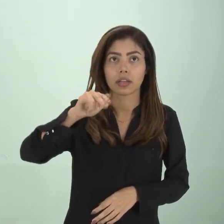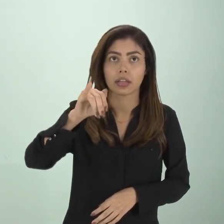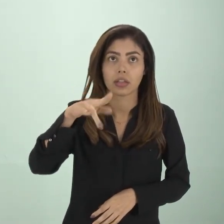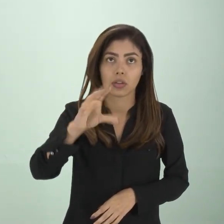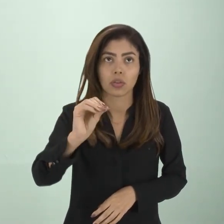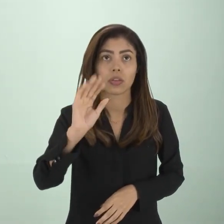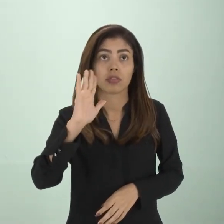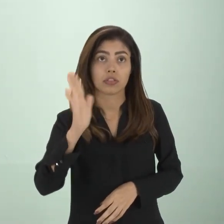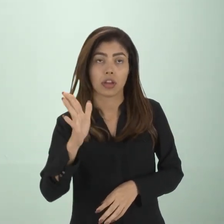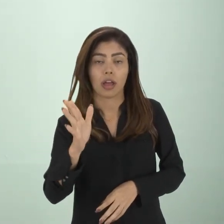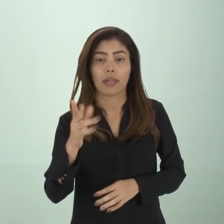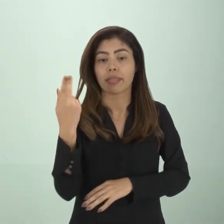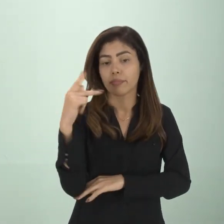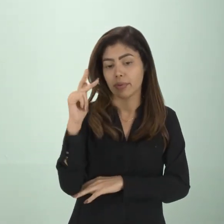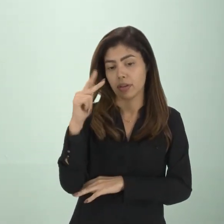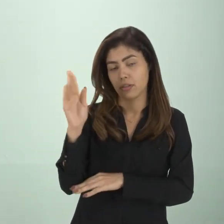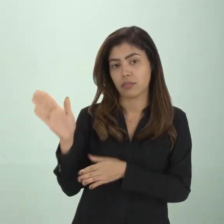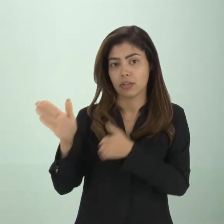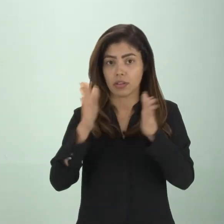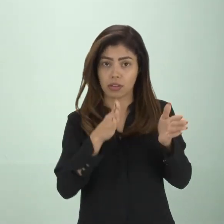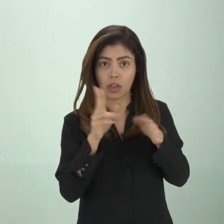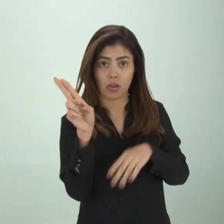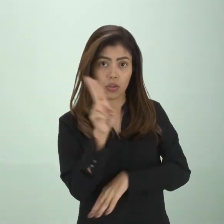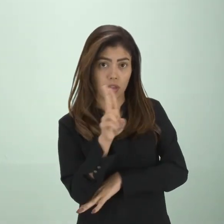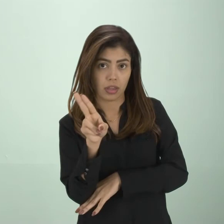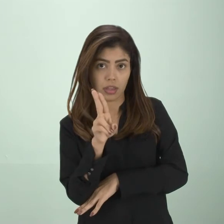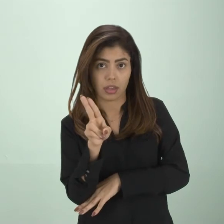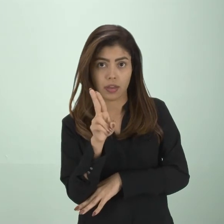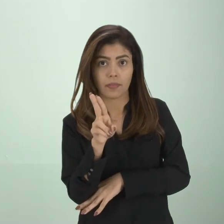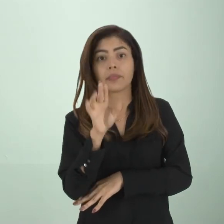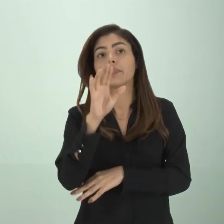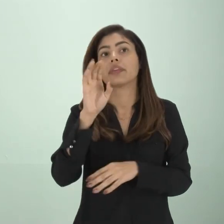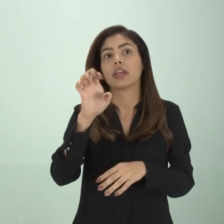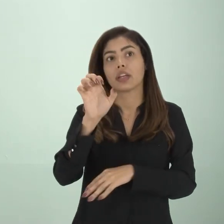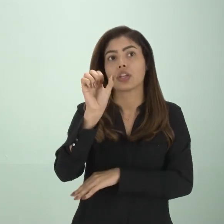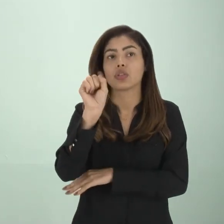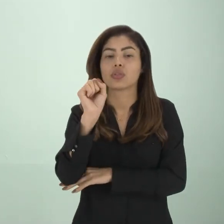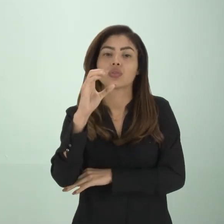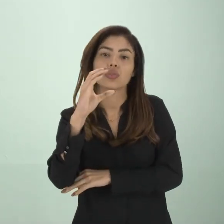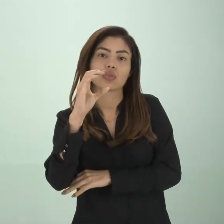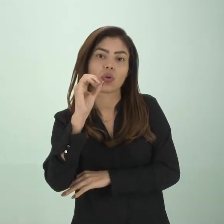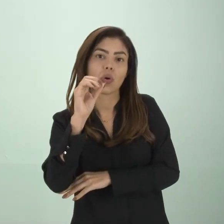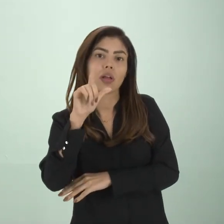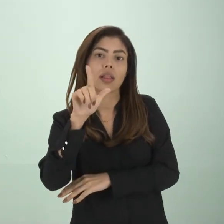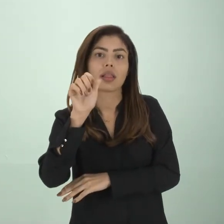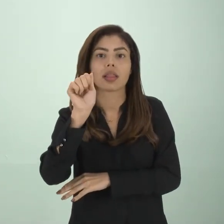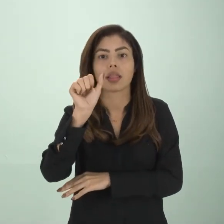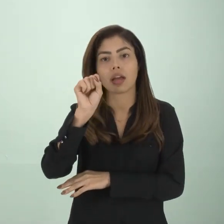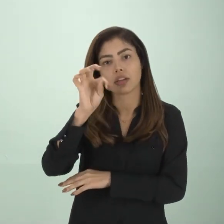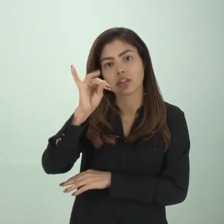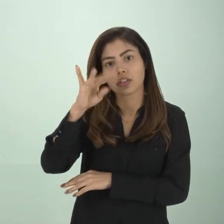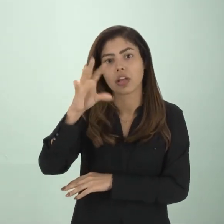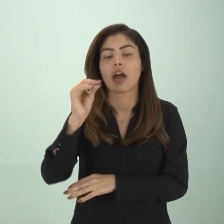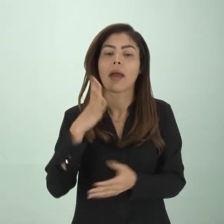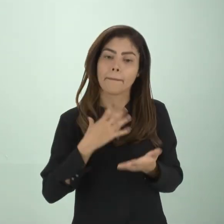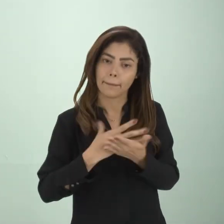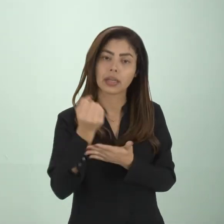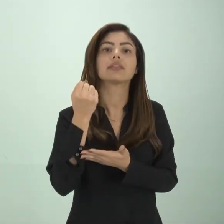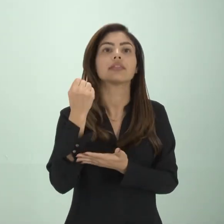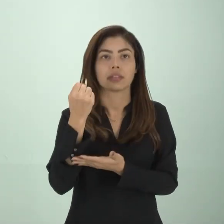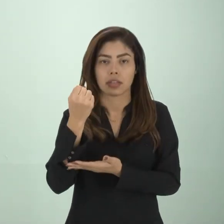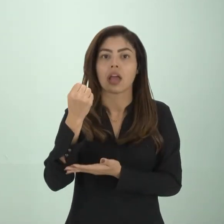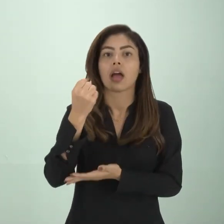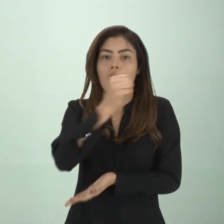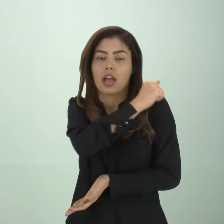nós finalizarmos esse período da Idade Média, vale ressaltar um aspecto interessante do filósofo